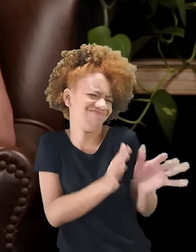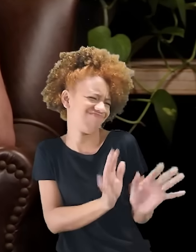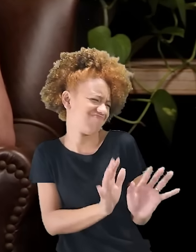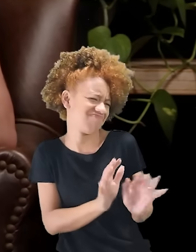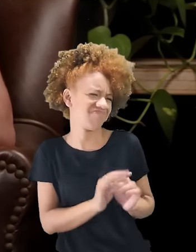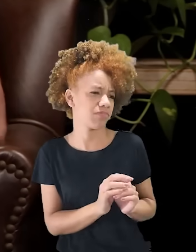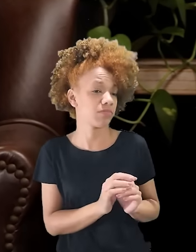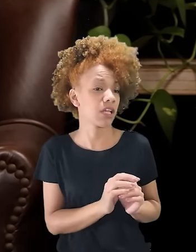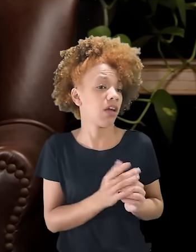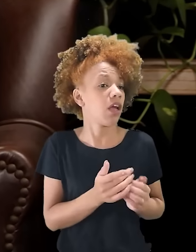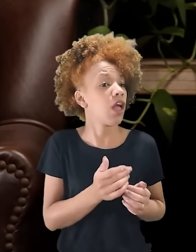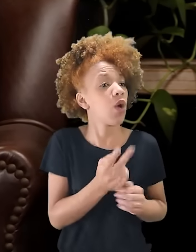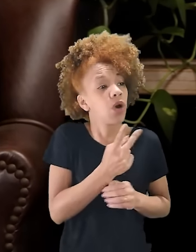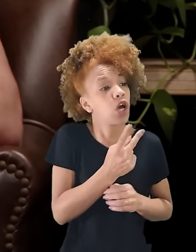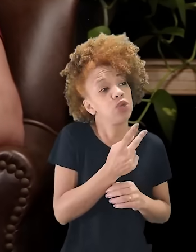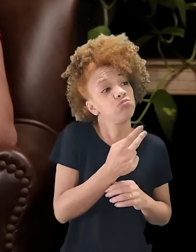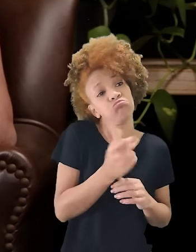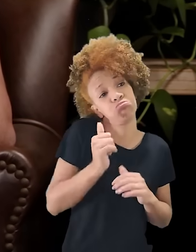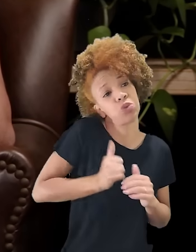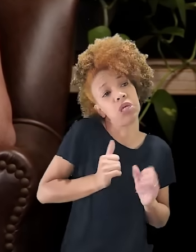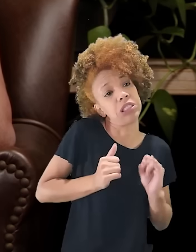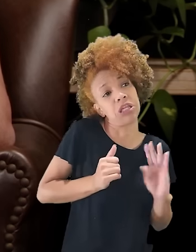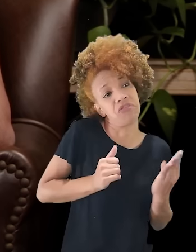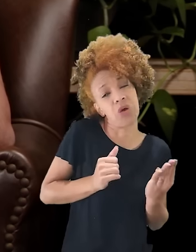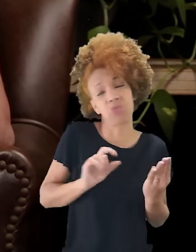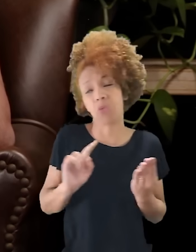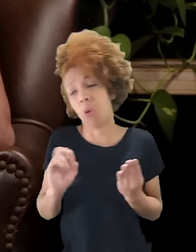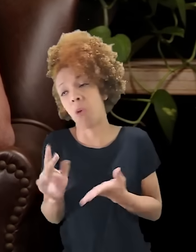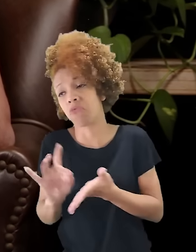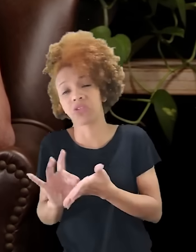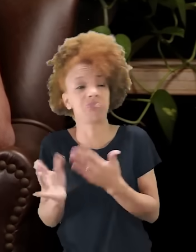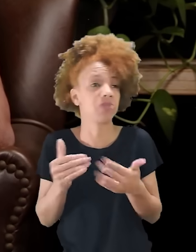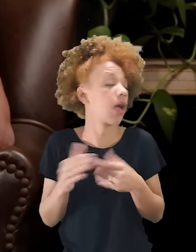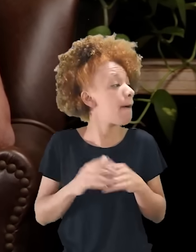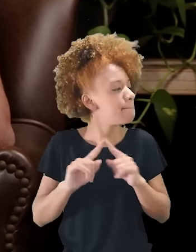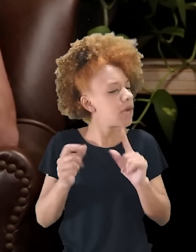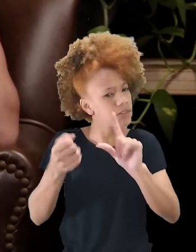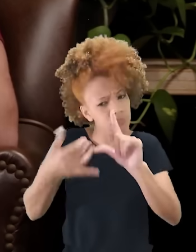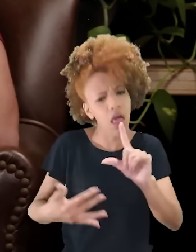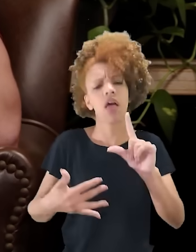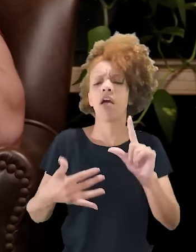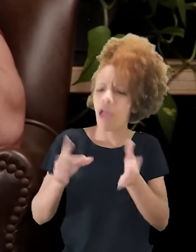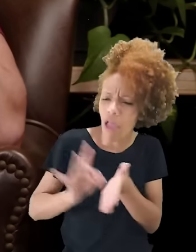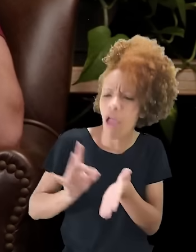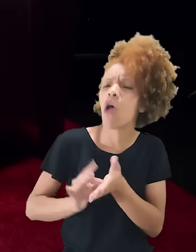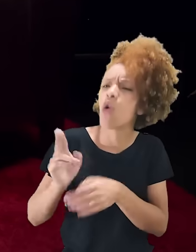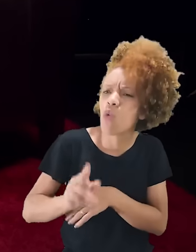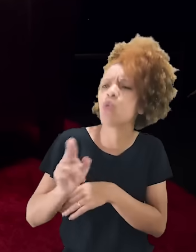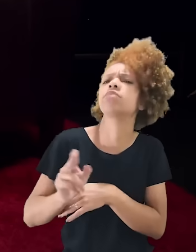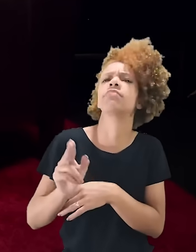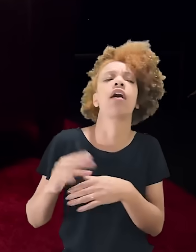e eu ganho uso T se é falso ou não e muita gente nesse cortes começou a defender do tipo assim é isso mesmo usar